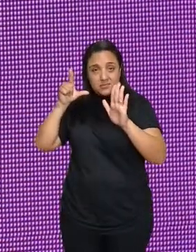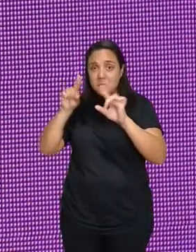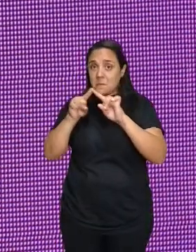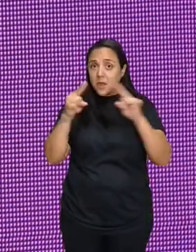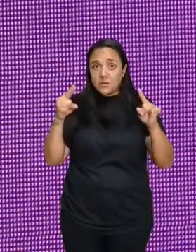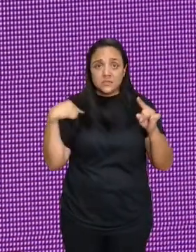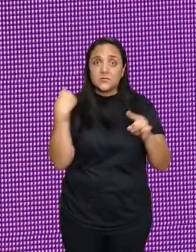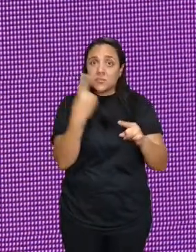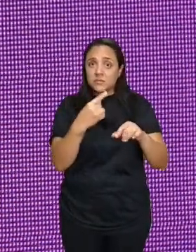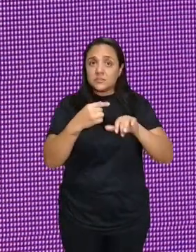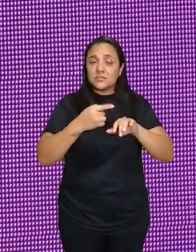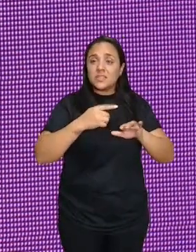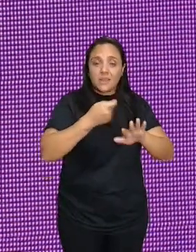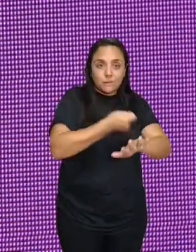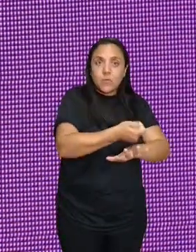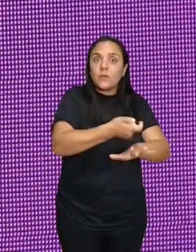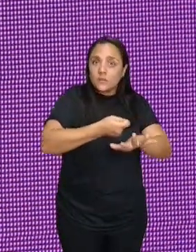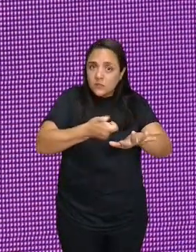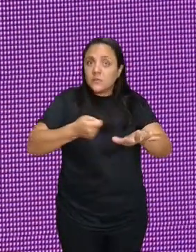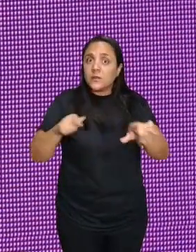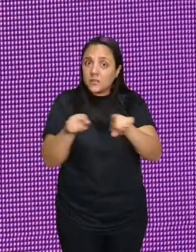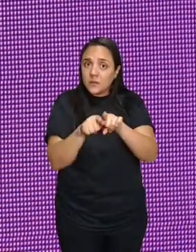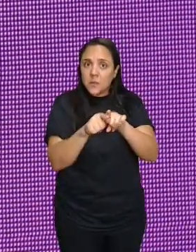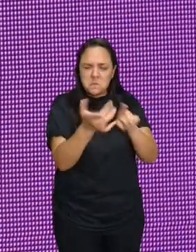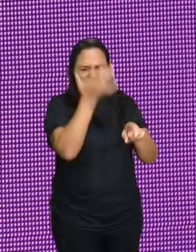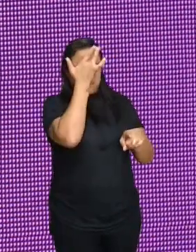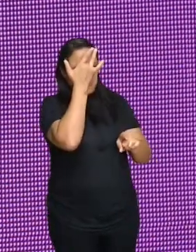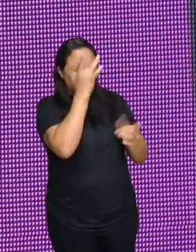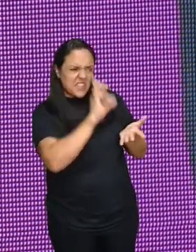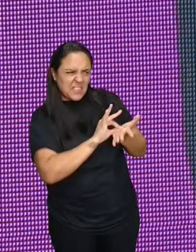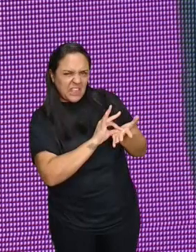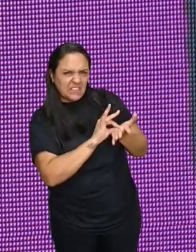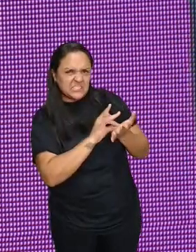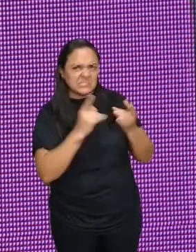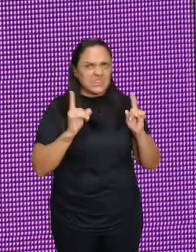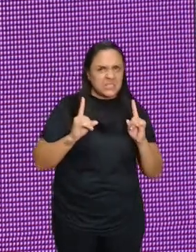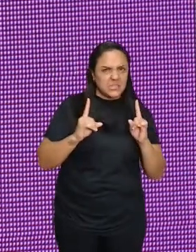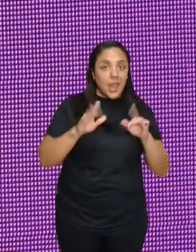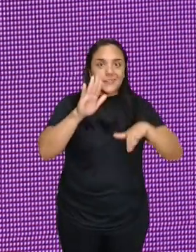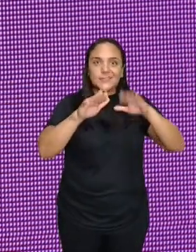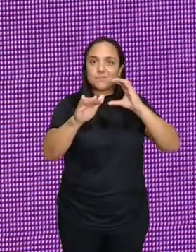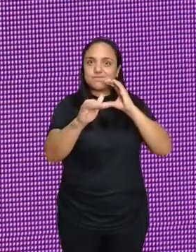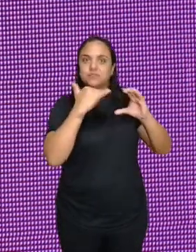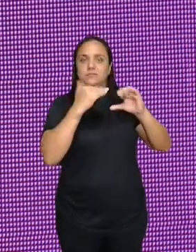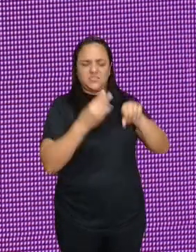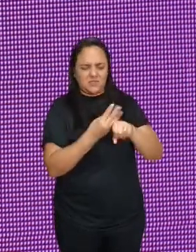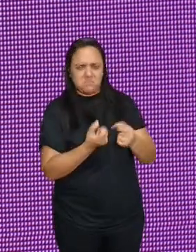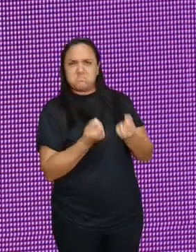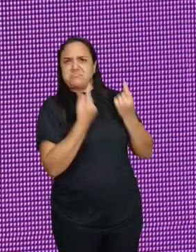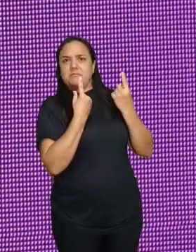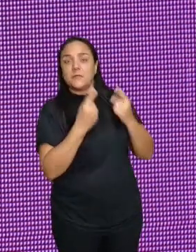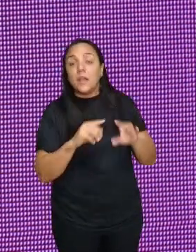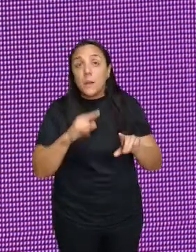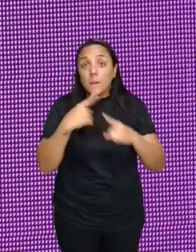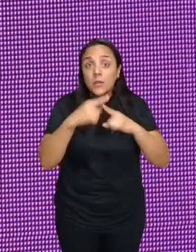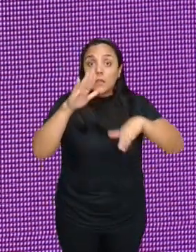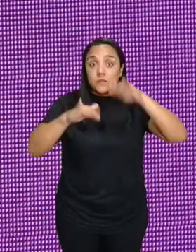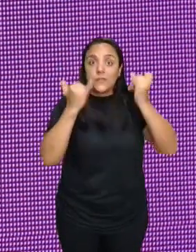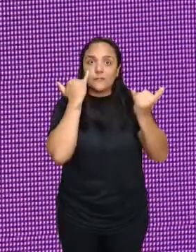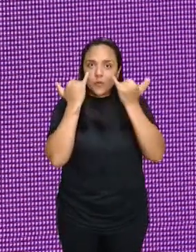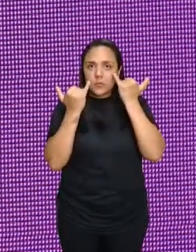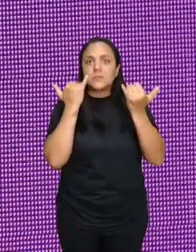compartilha informações falsas. Também chega para a gente diariamente, seja por WhatsApp ou qualquer outro canal, informações que precisam ser